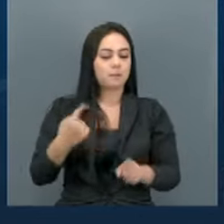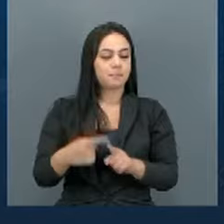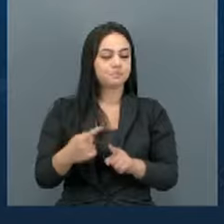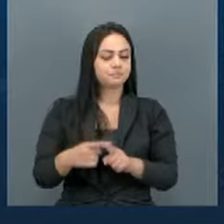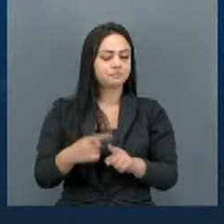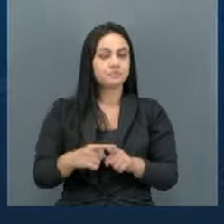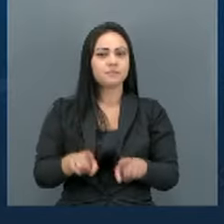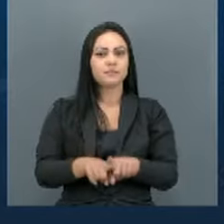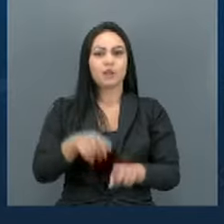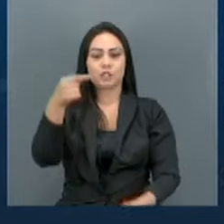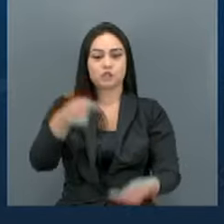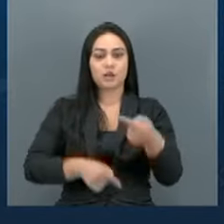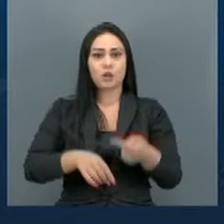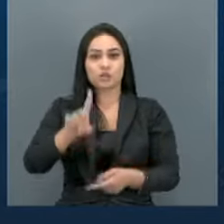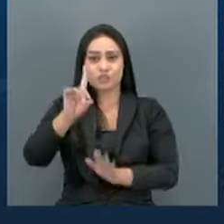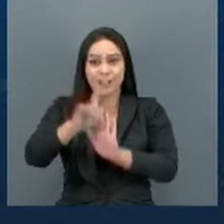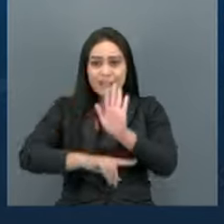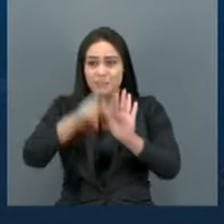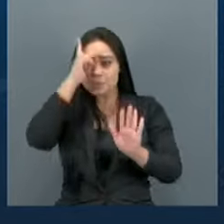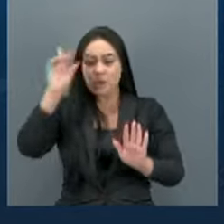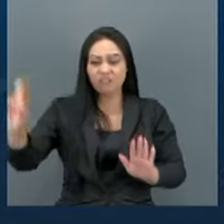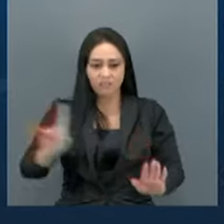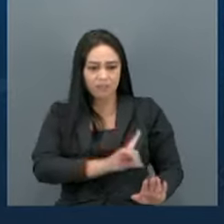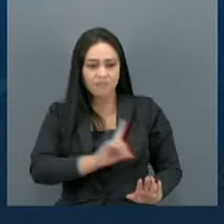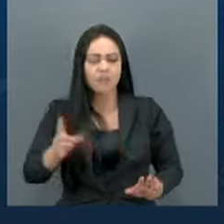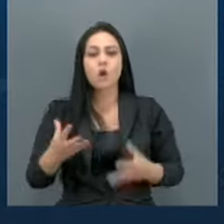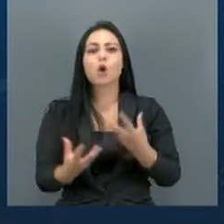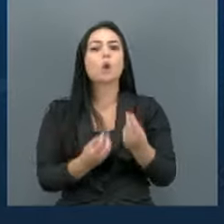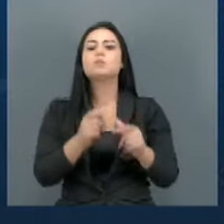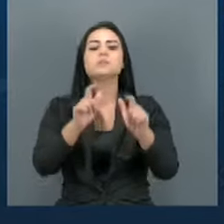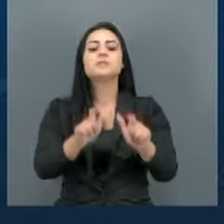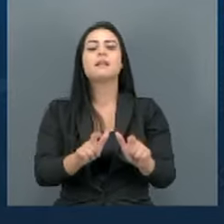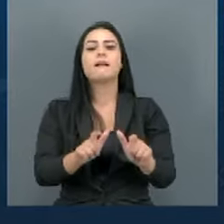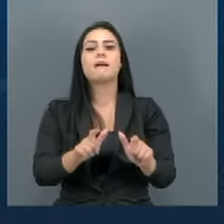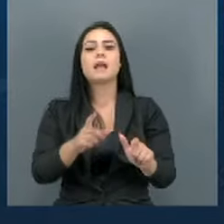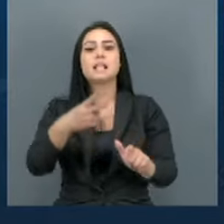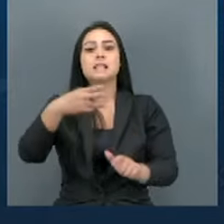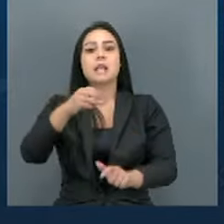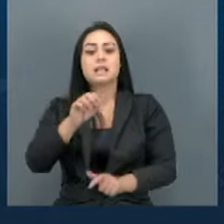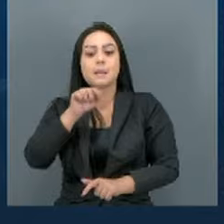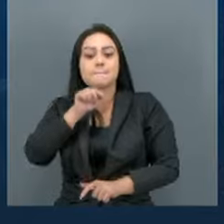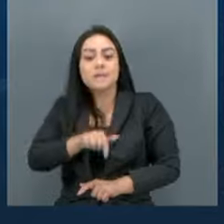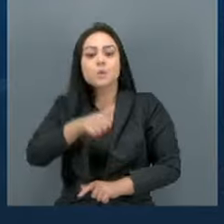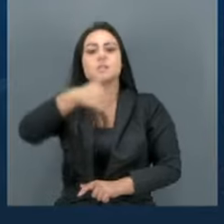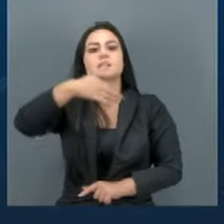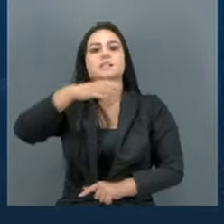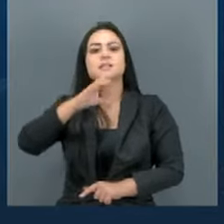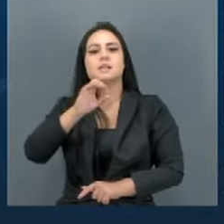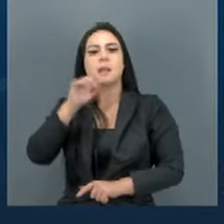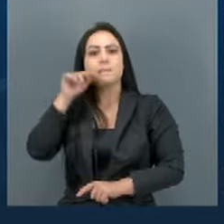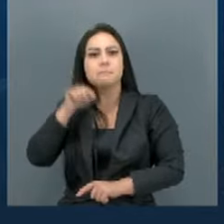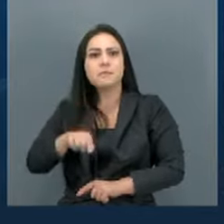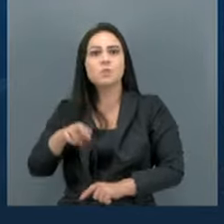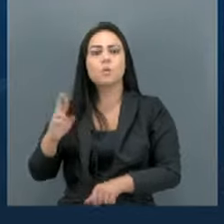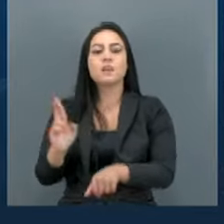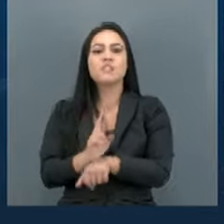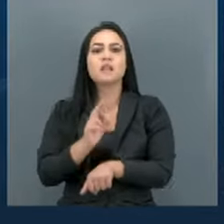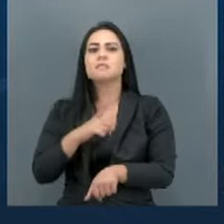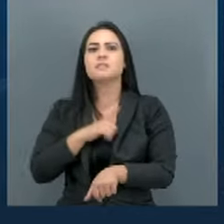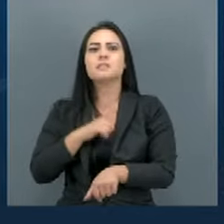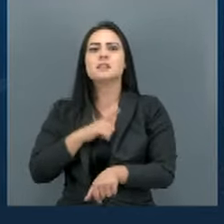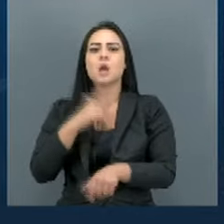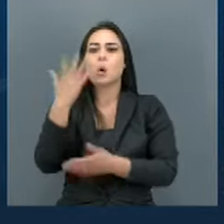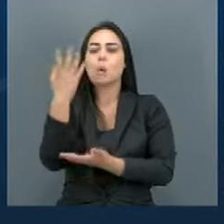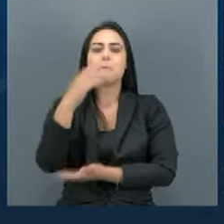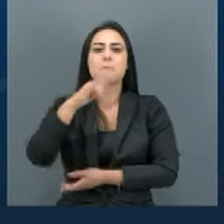vir das pessoas. Como que uma terra, ela vale 30 mil, 100 mil, e eles vão lá e dão uma multa de